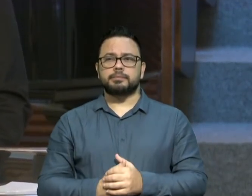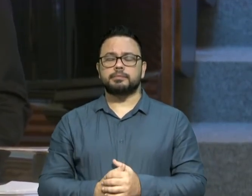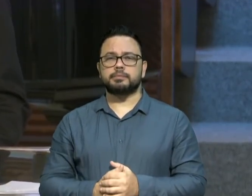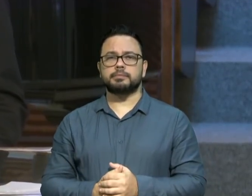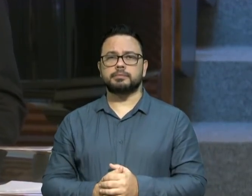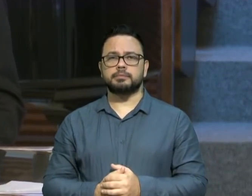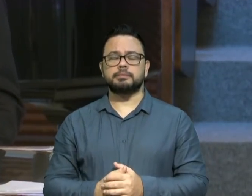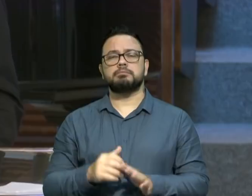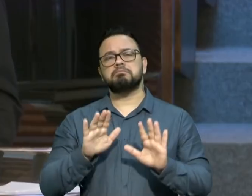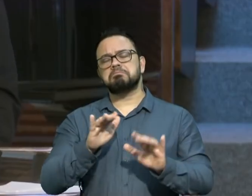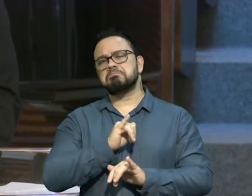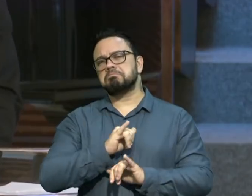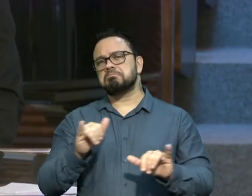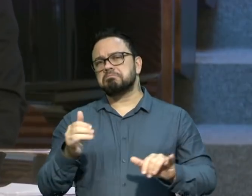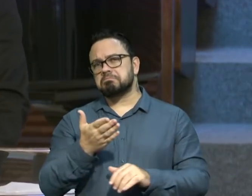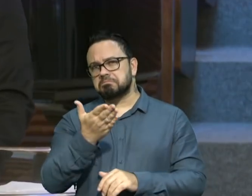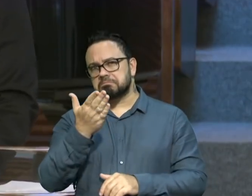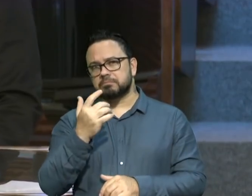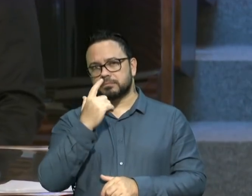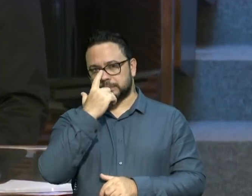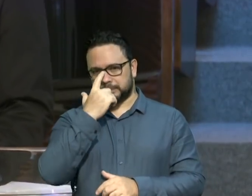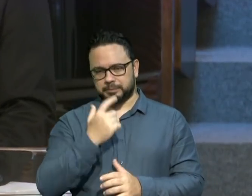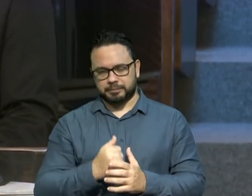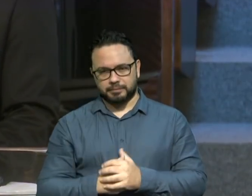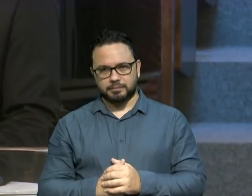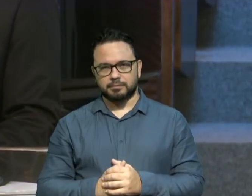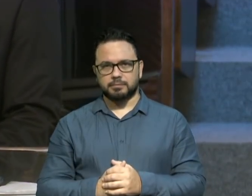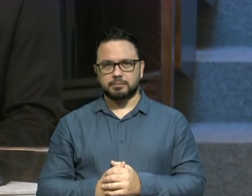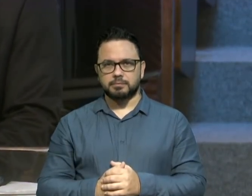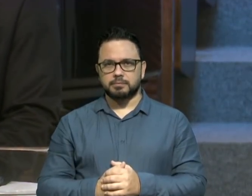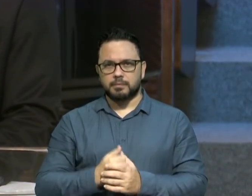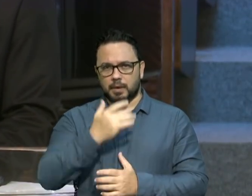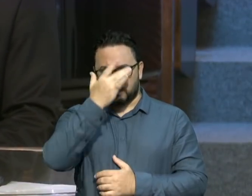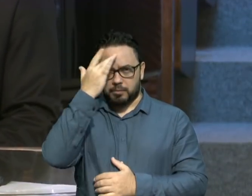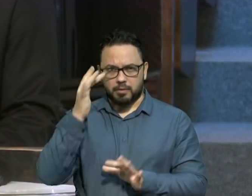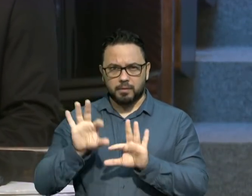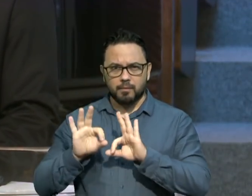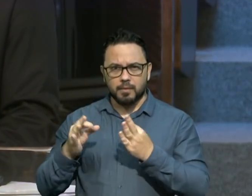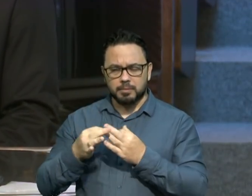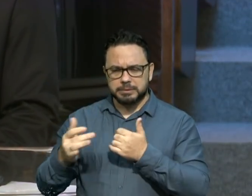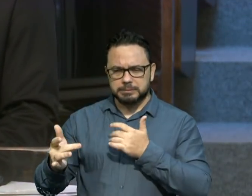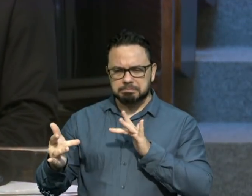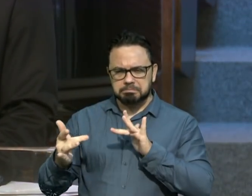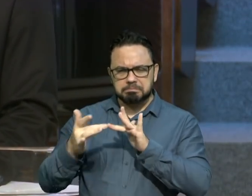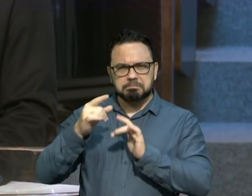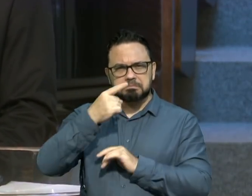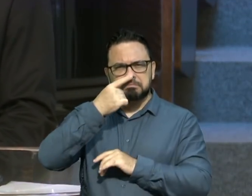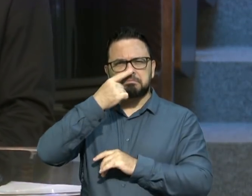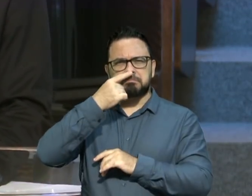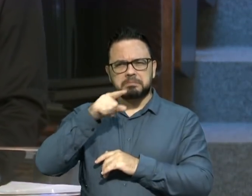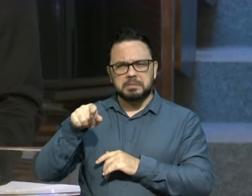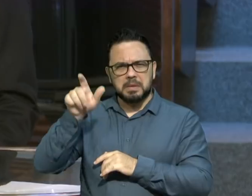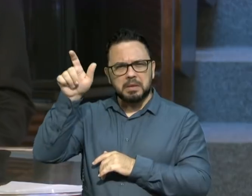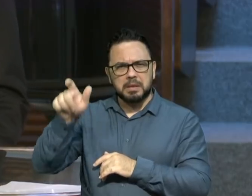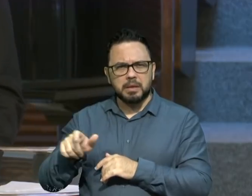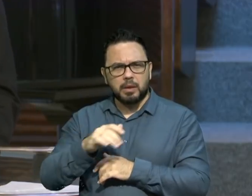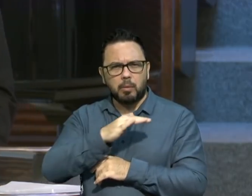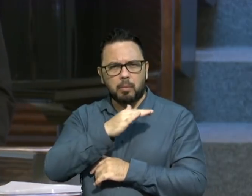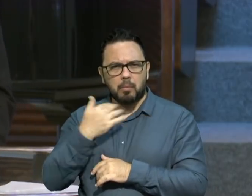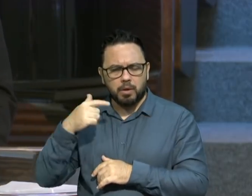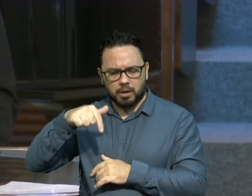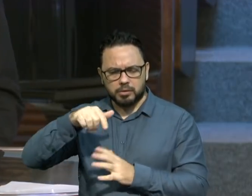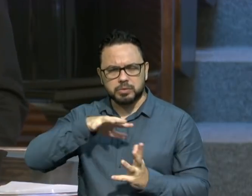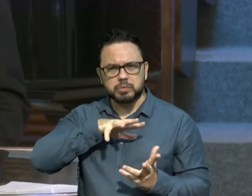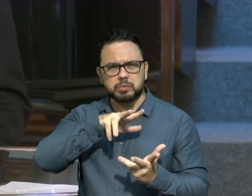é mas eu falo para você o que perdeu um ente querido o que morreu neste mundo